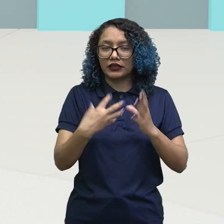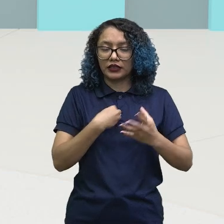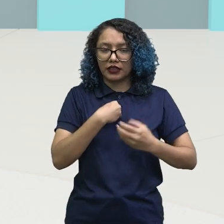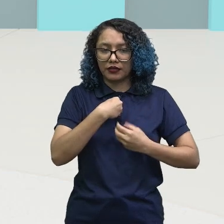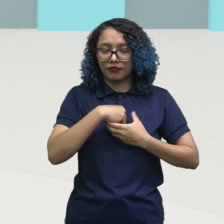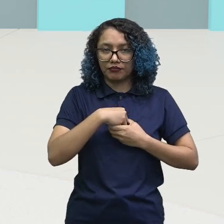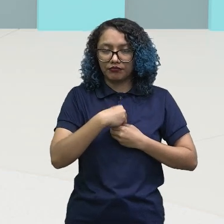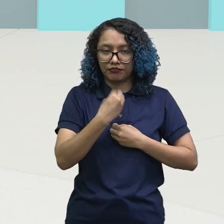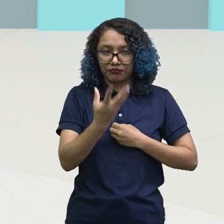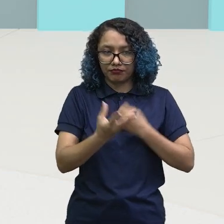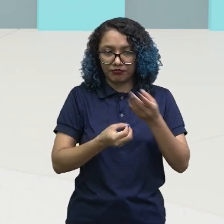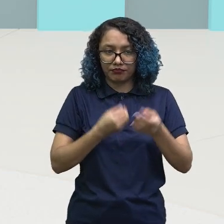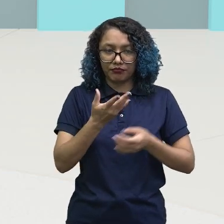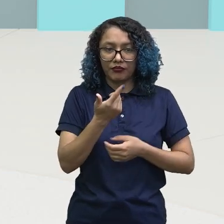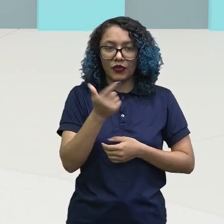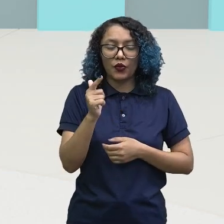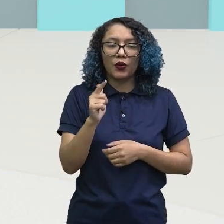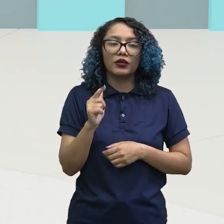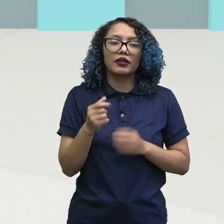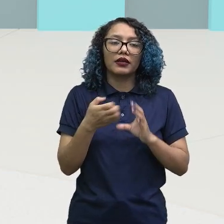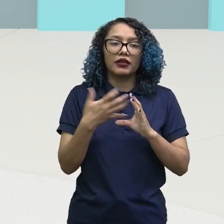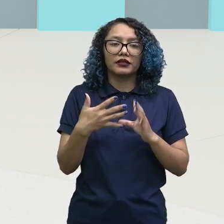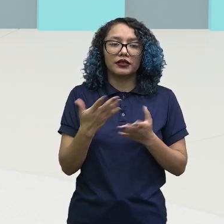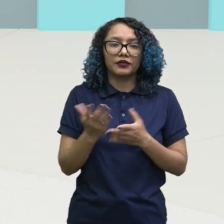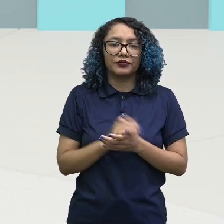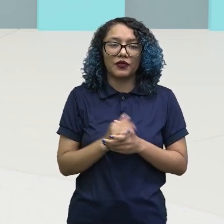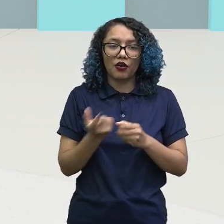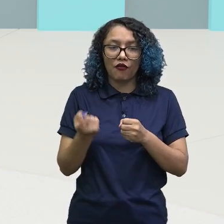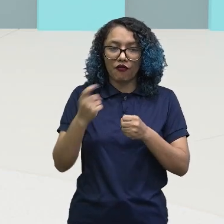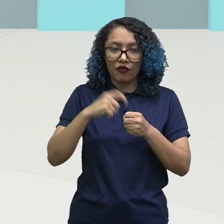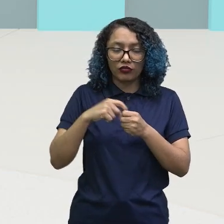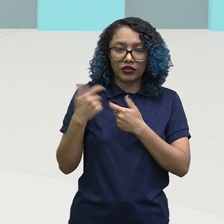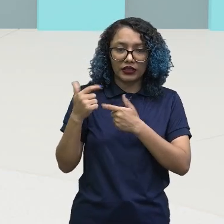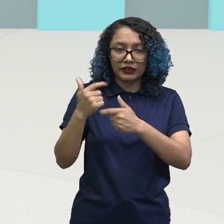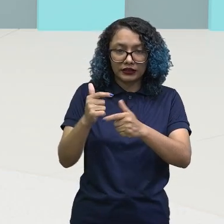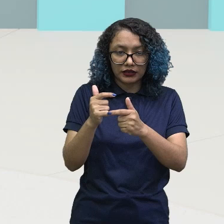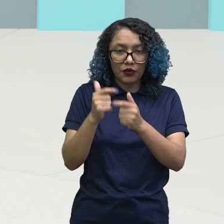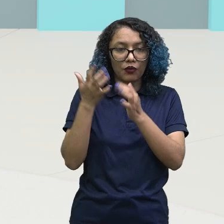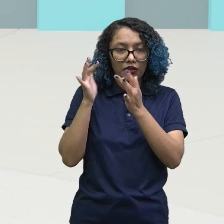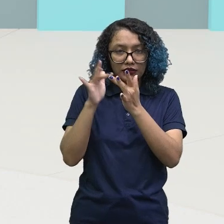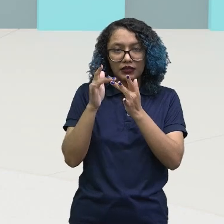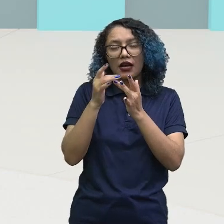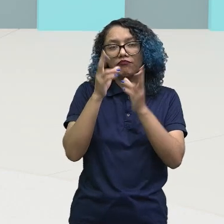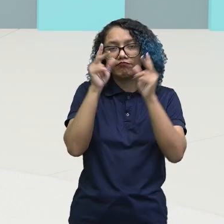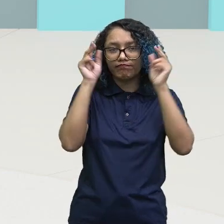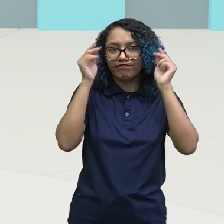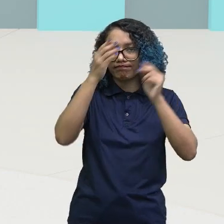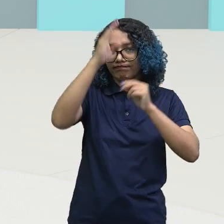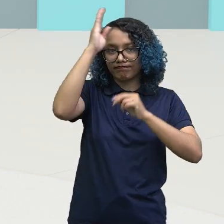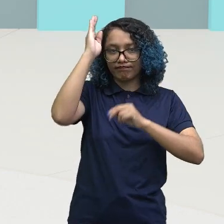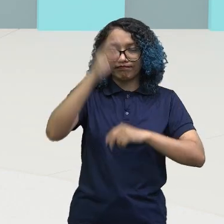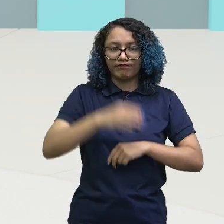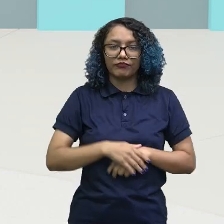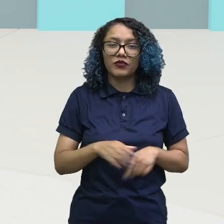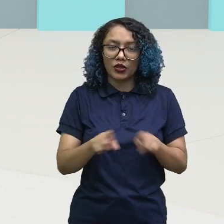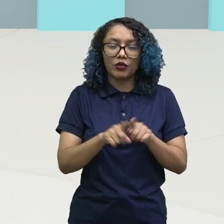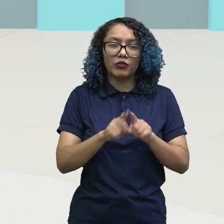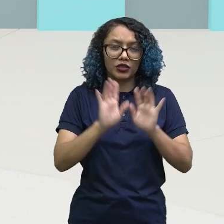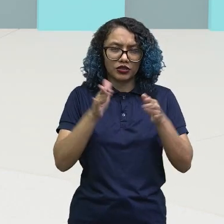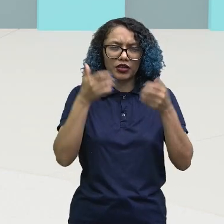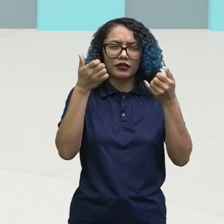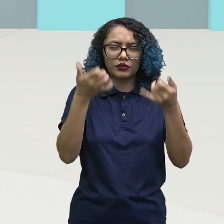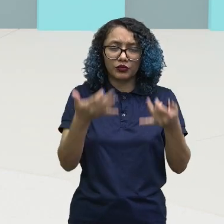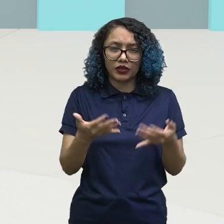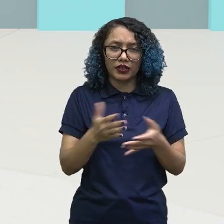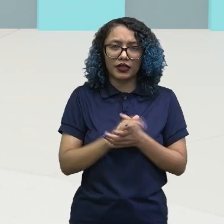por fim, nós temos aí a retomada da tradição clássica greco-romana. Eu, inclusive, falei a respeito disso, não é? O